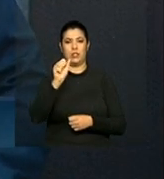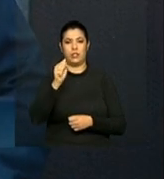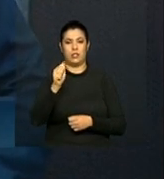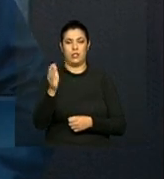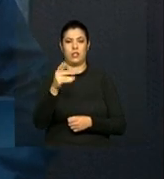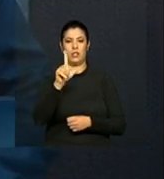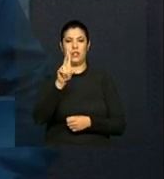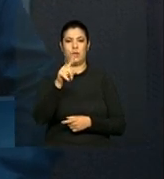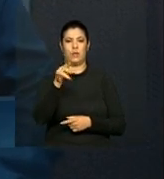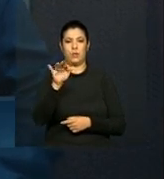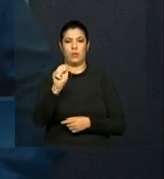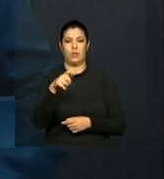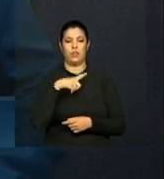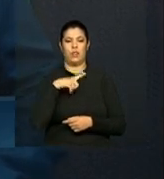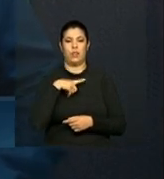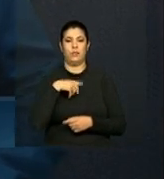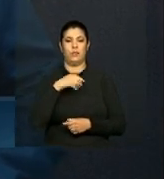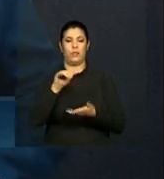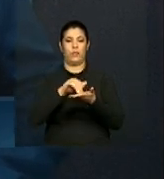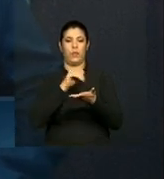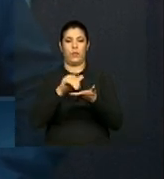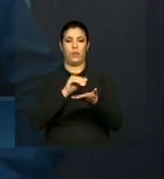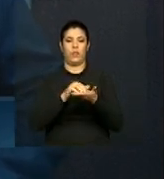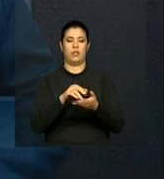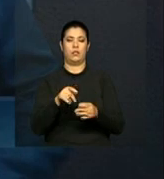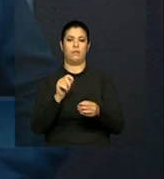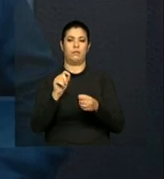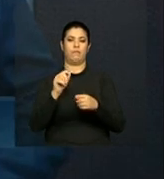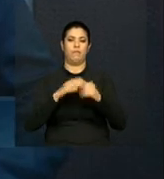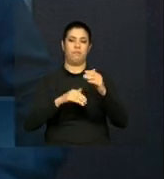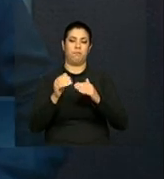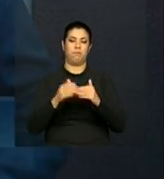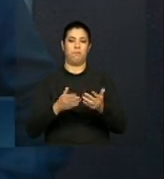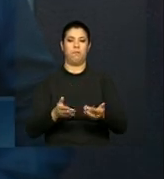senhor Max do Carmo, secretário executivo do Consórcio.